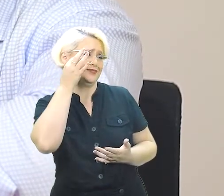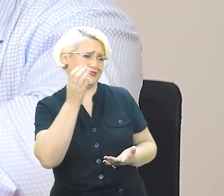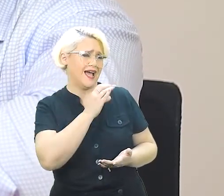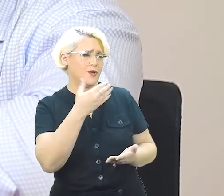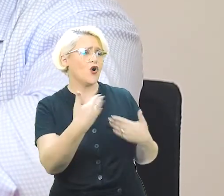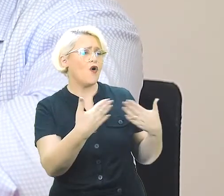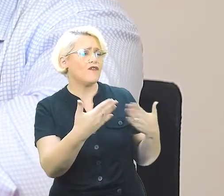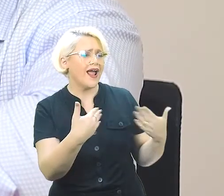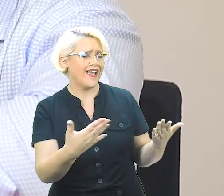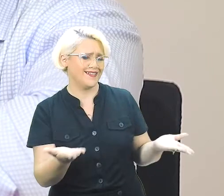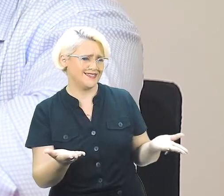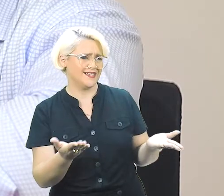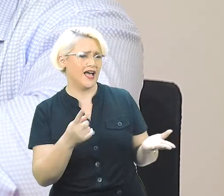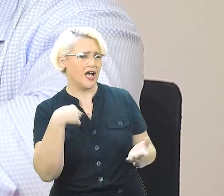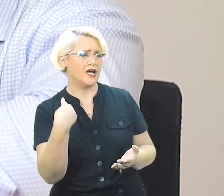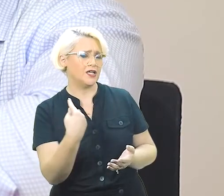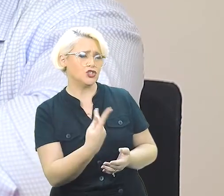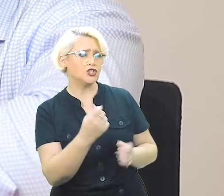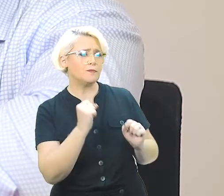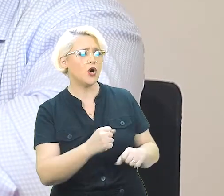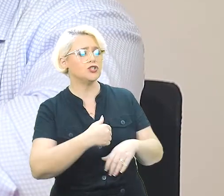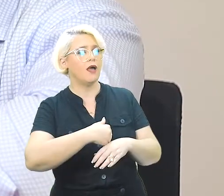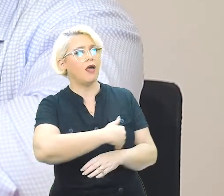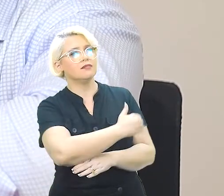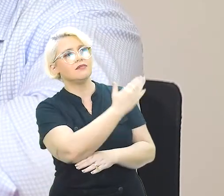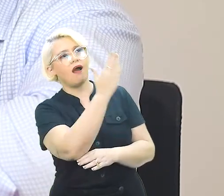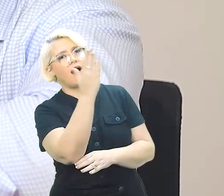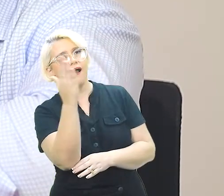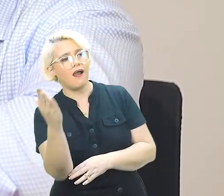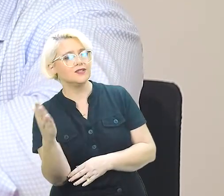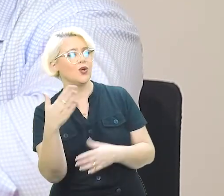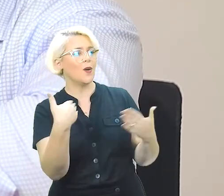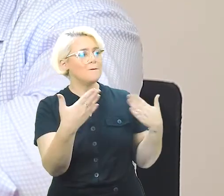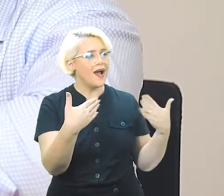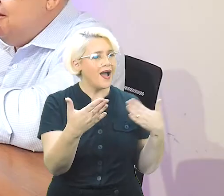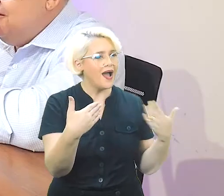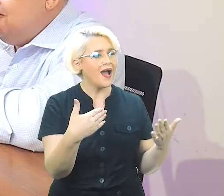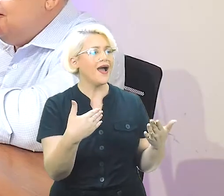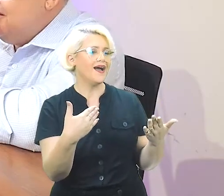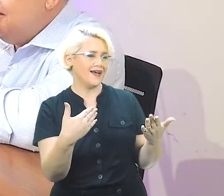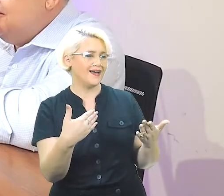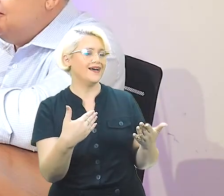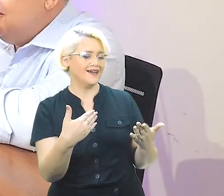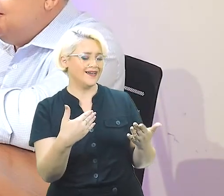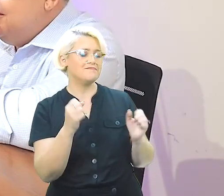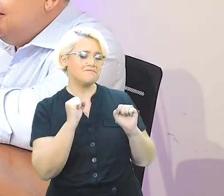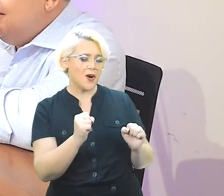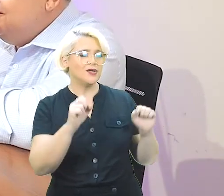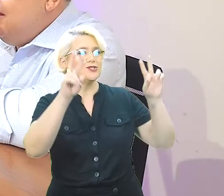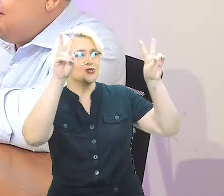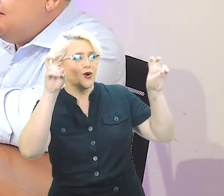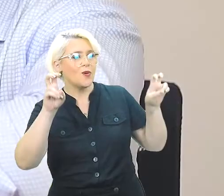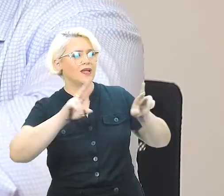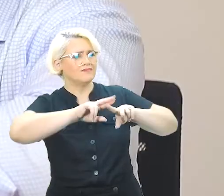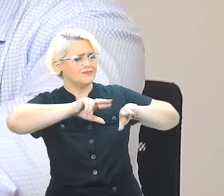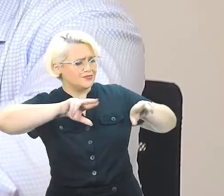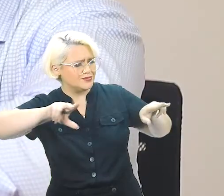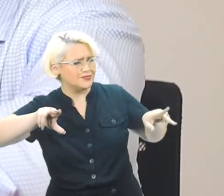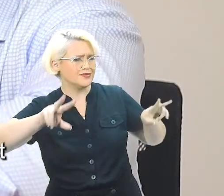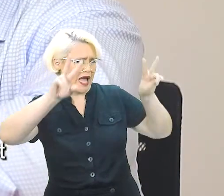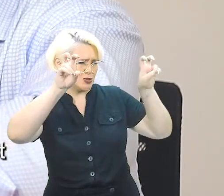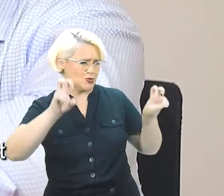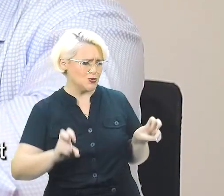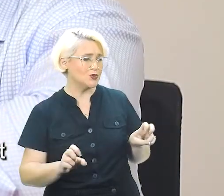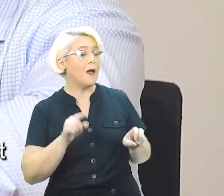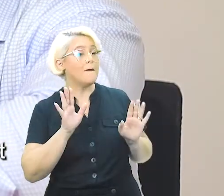Uma conversa rápida. A gente poderia passar aqui a tarde toda conversando, o dia inteiro conversando sobre diversos